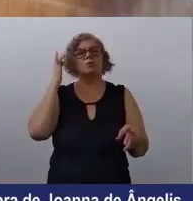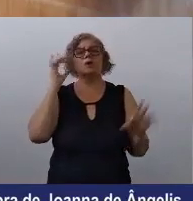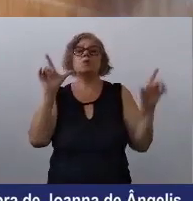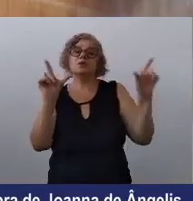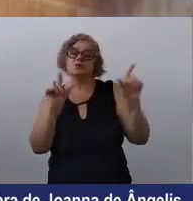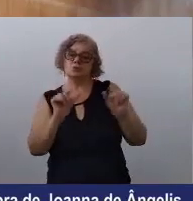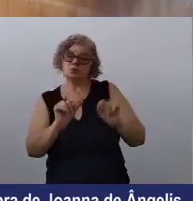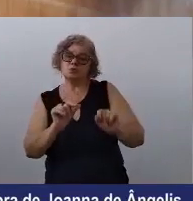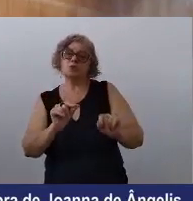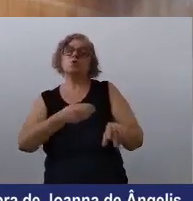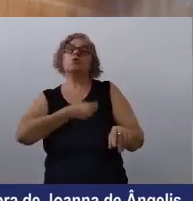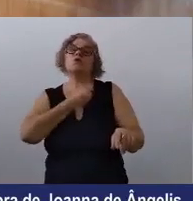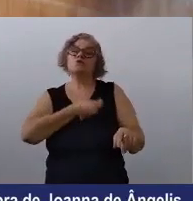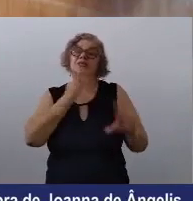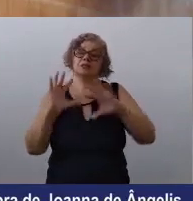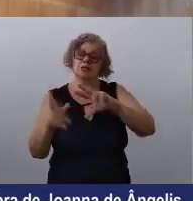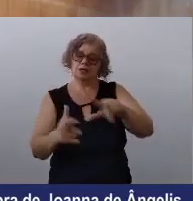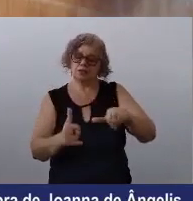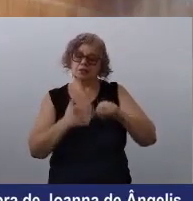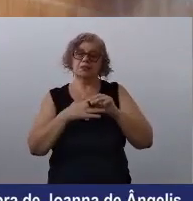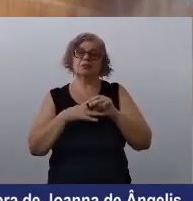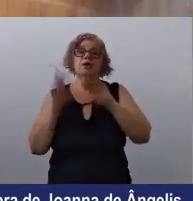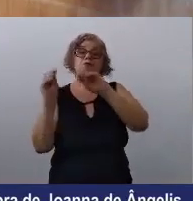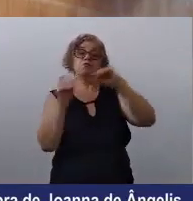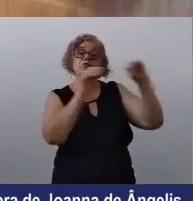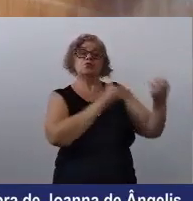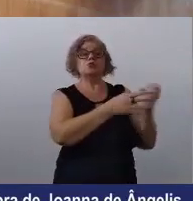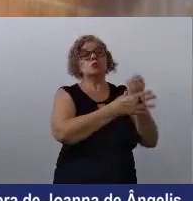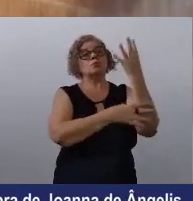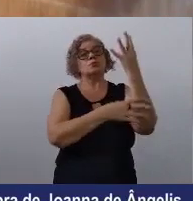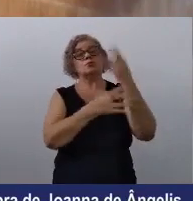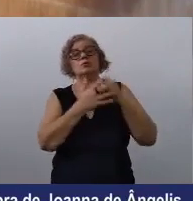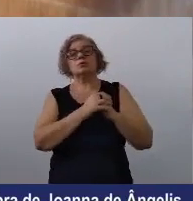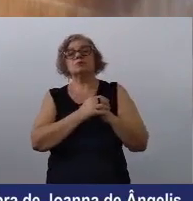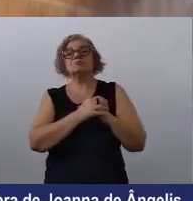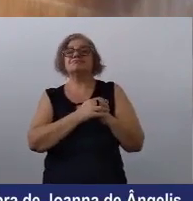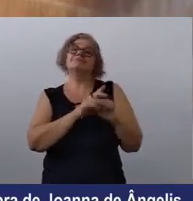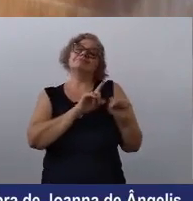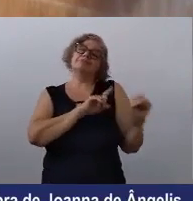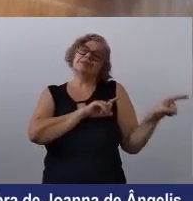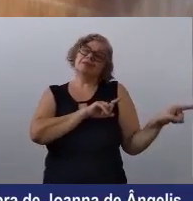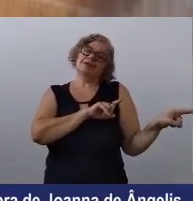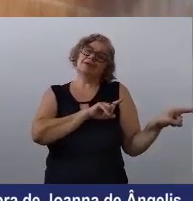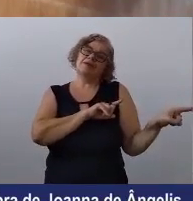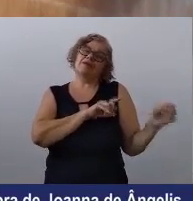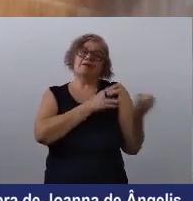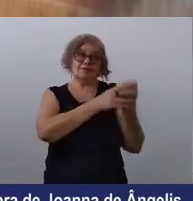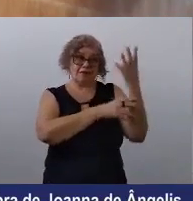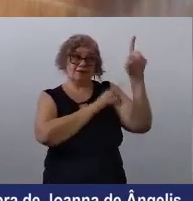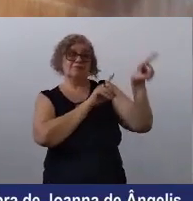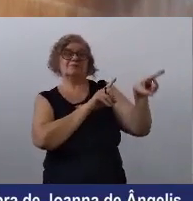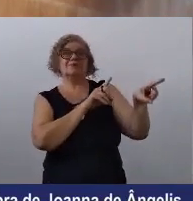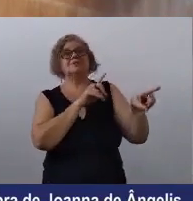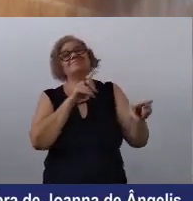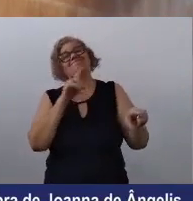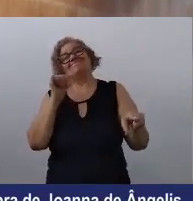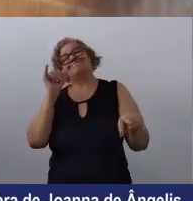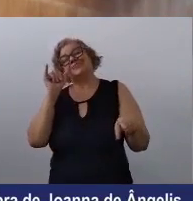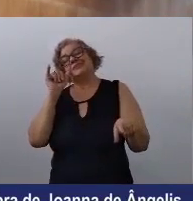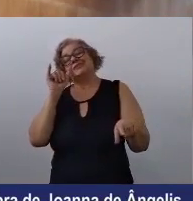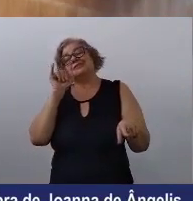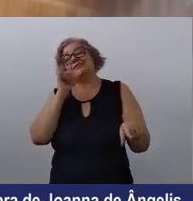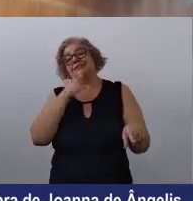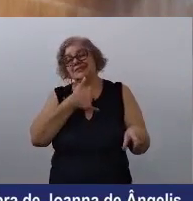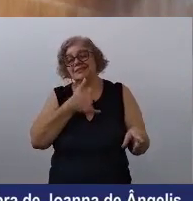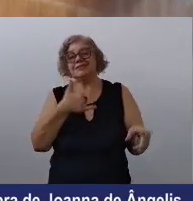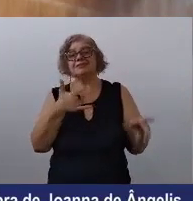diminuiu esse prazo. E ela lamenta profundamente esse excesso de rigor